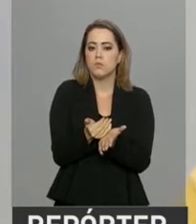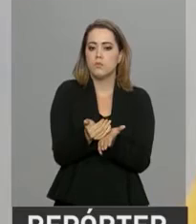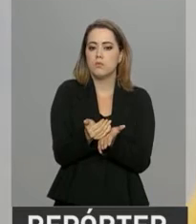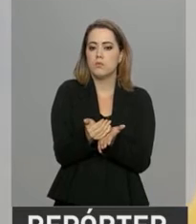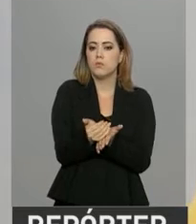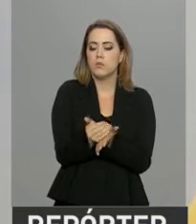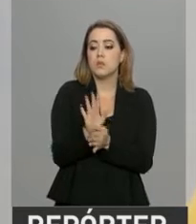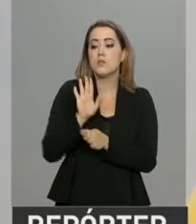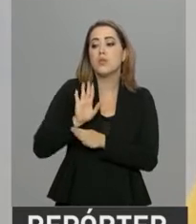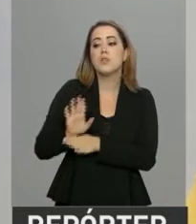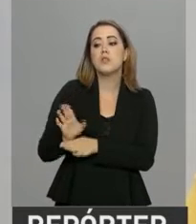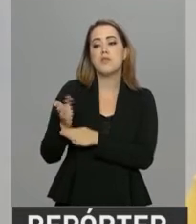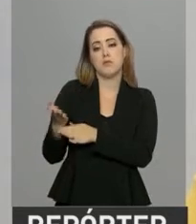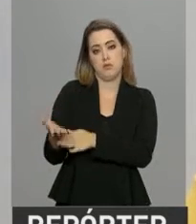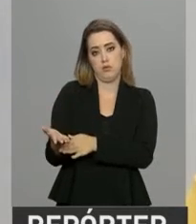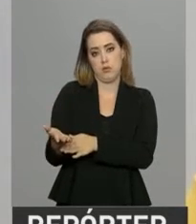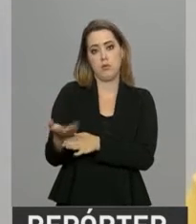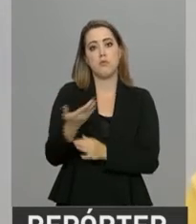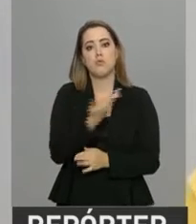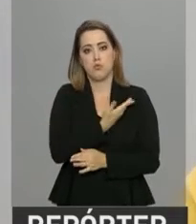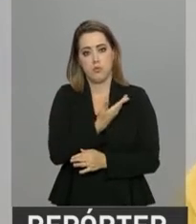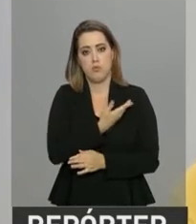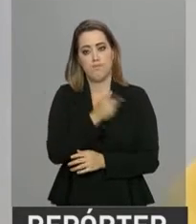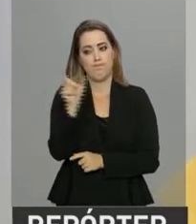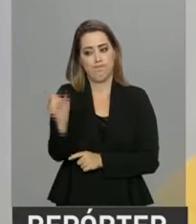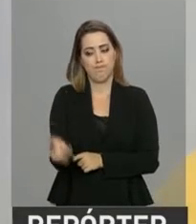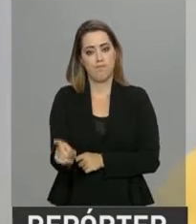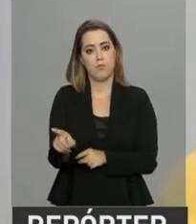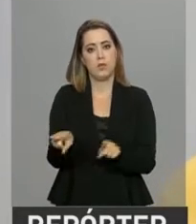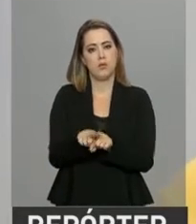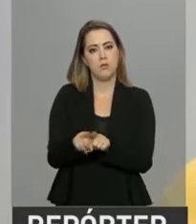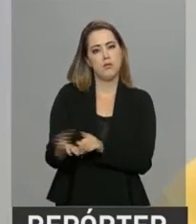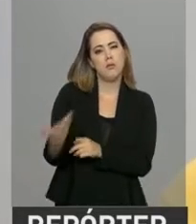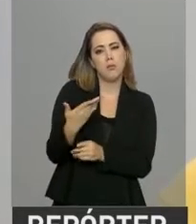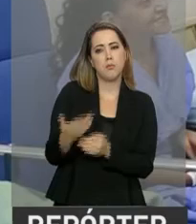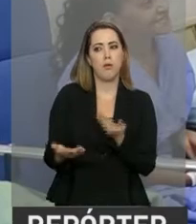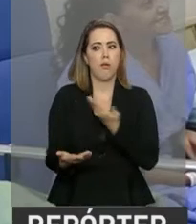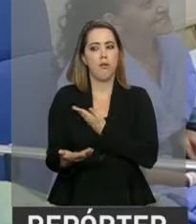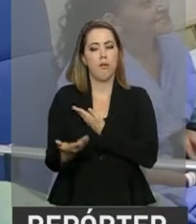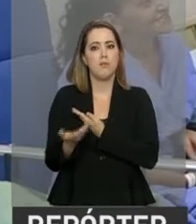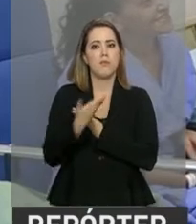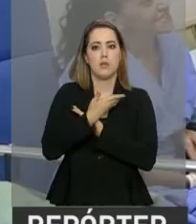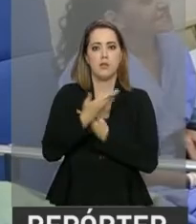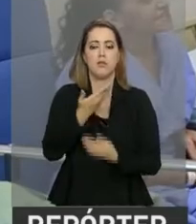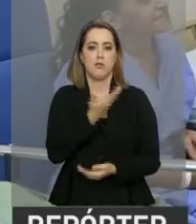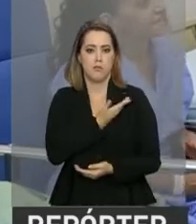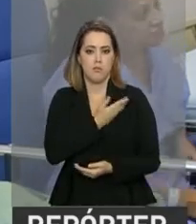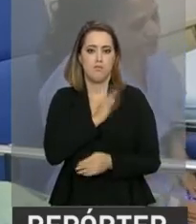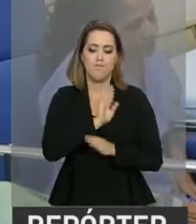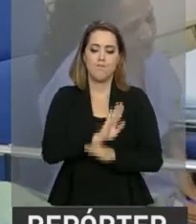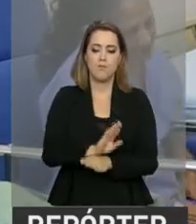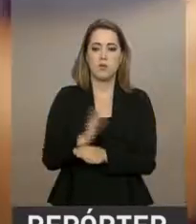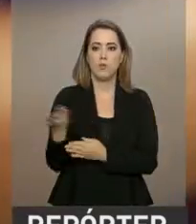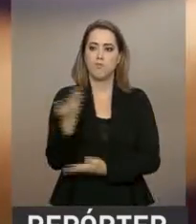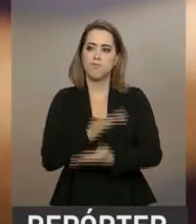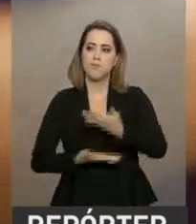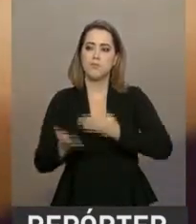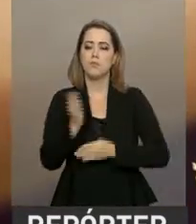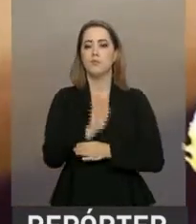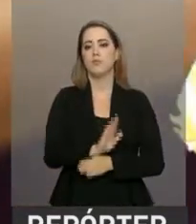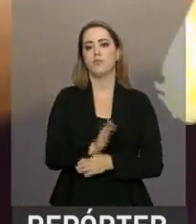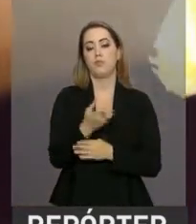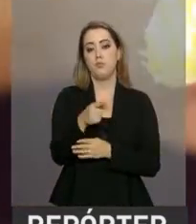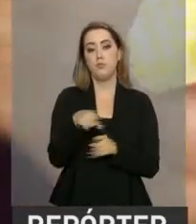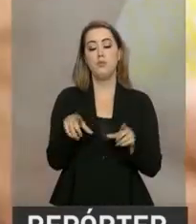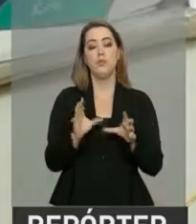a amparar a pessoa, e aí você começa a se amparar também. Além do apoio emocional, o grupo também